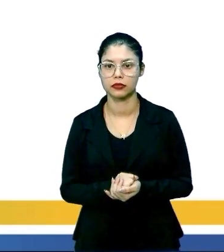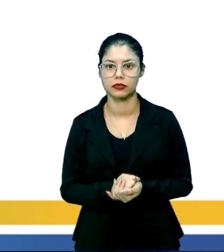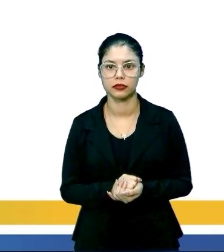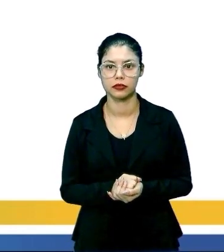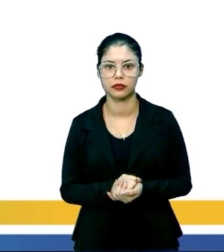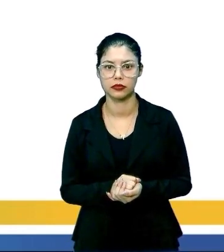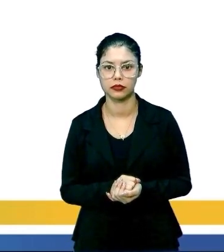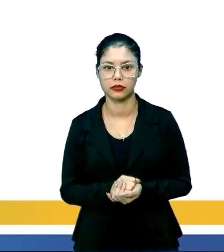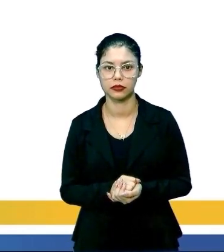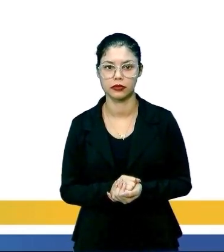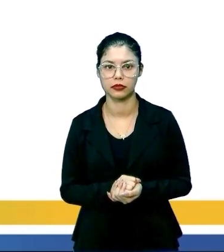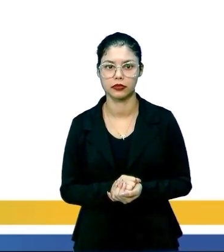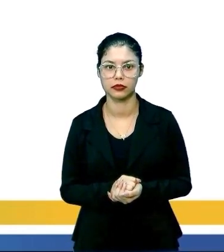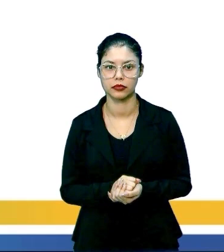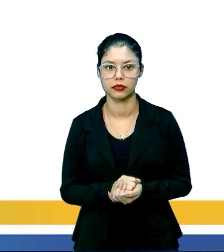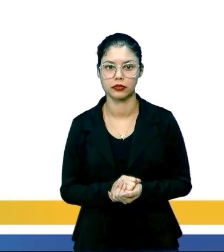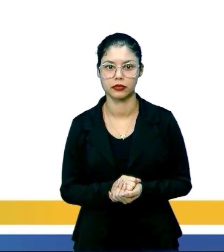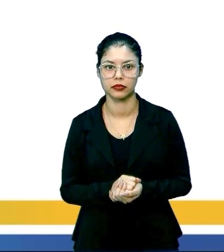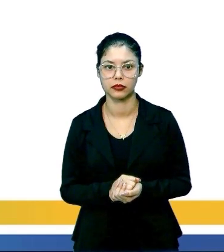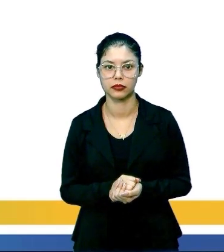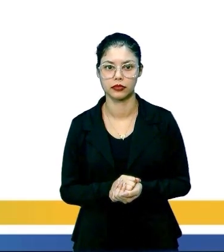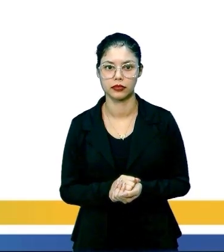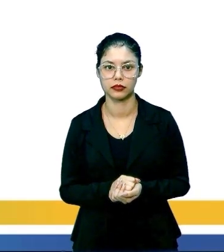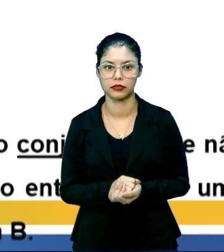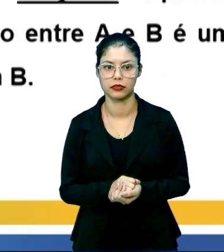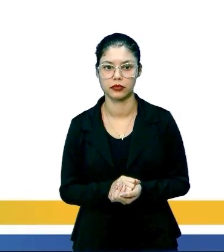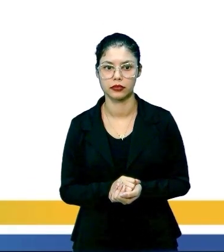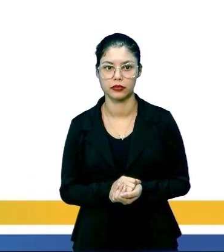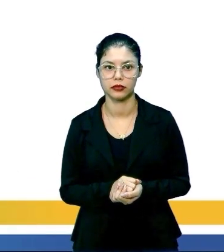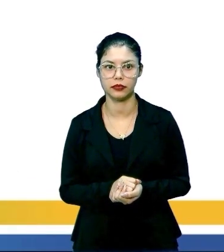vou mostrar como é simples.